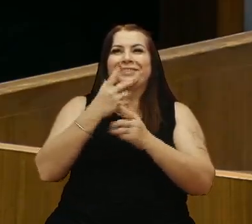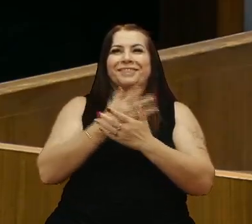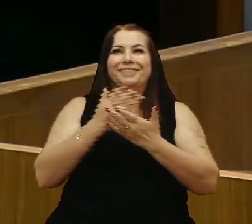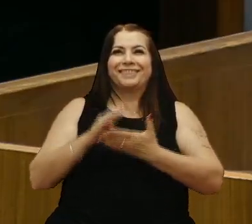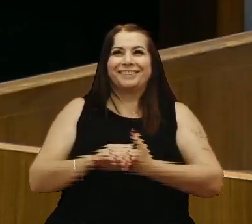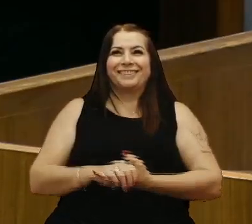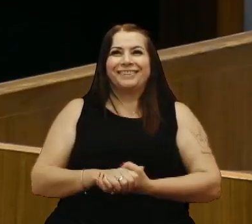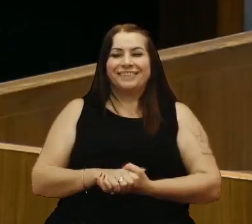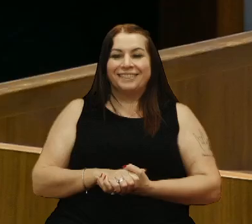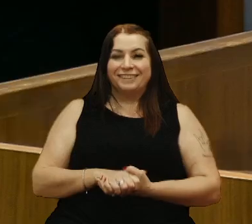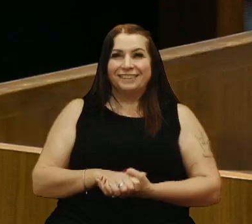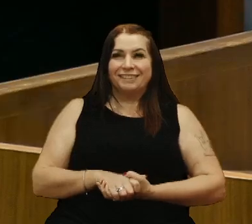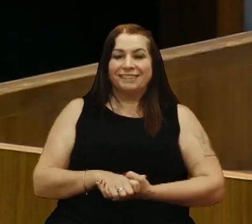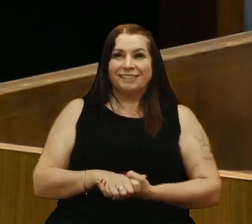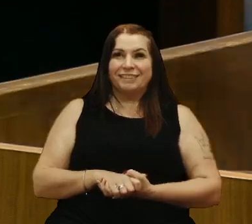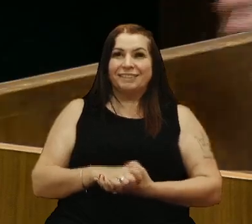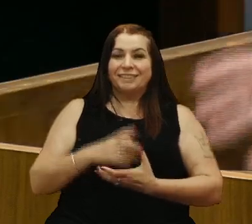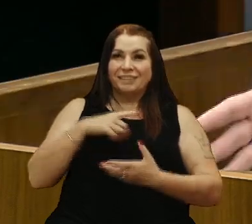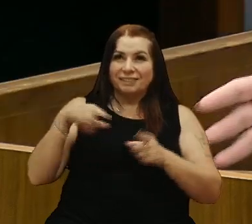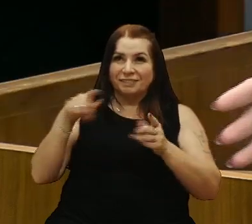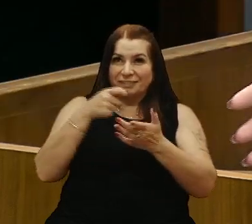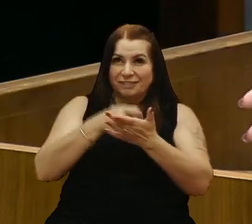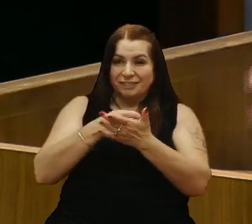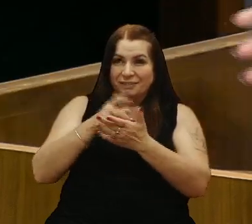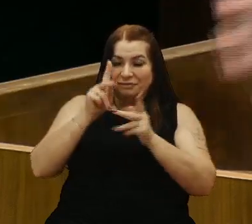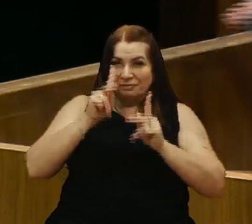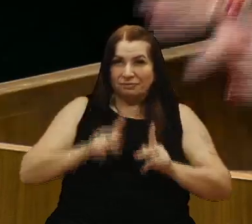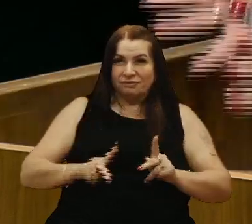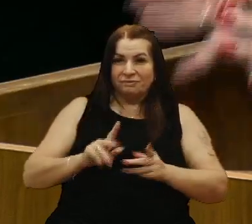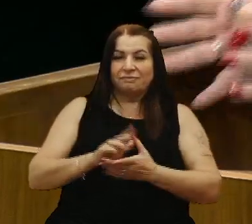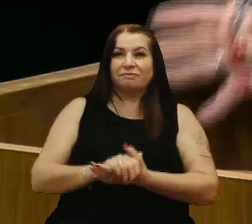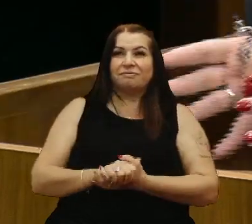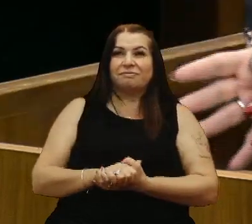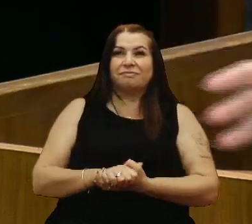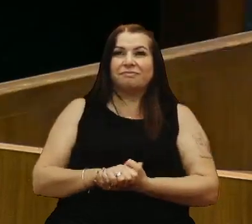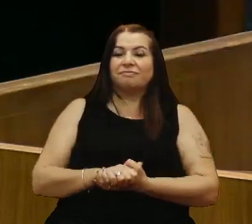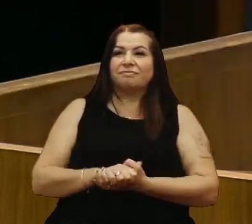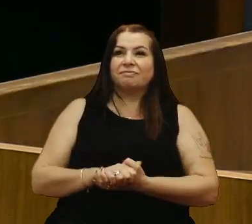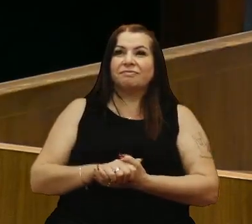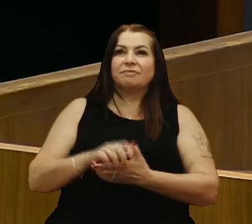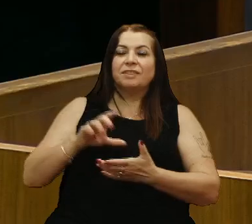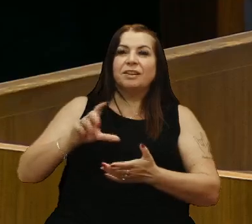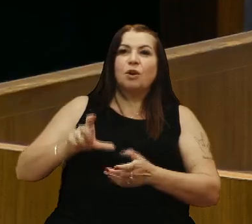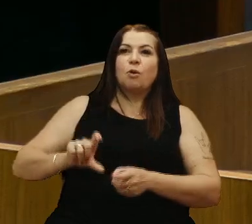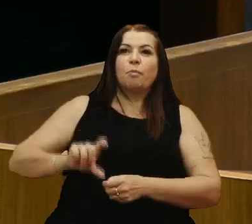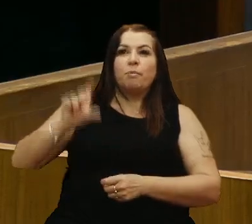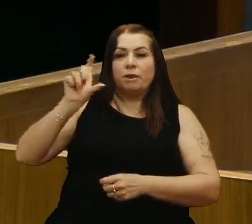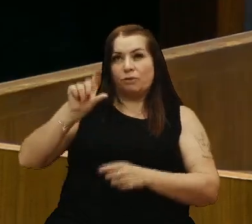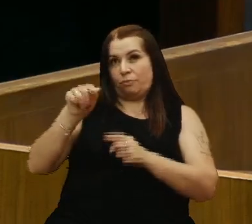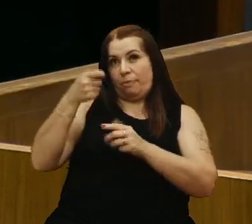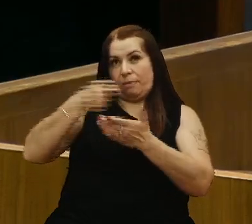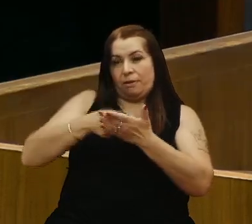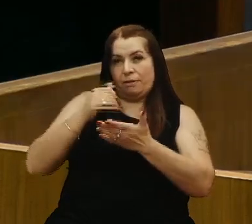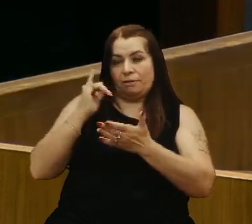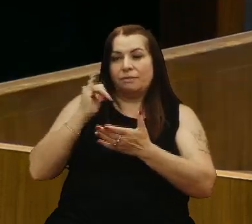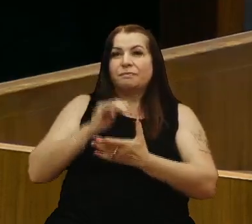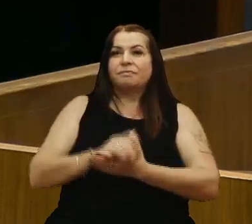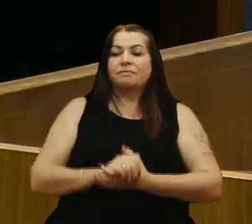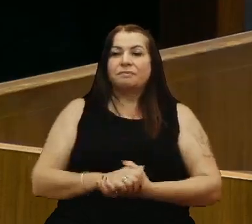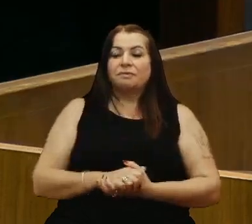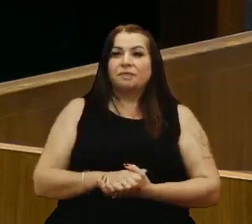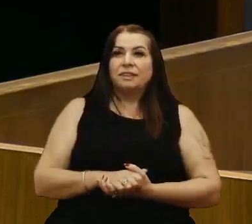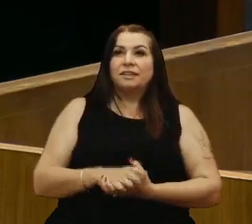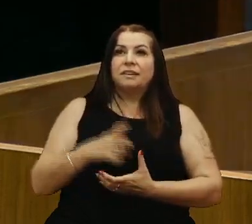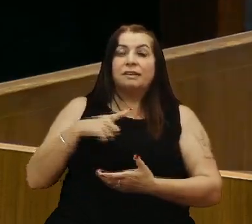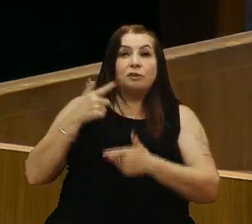quê? Subsidiar para as pessoas. Então, não tem aumento de tarifa. E aí a gente tem